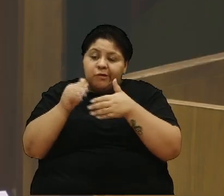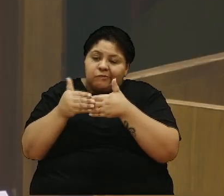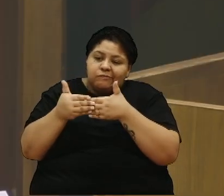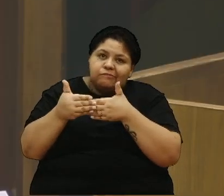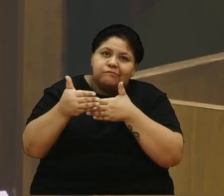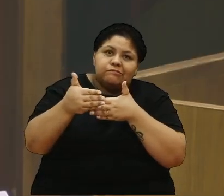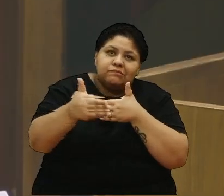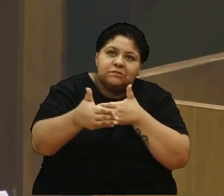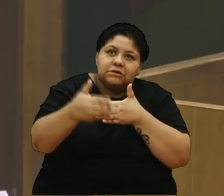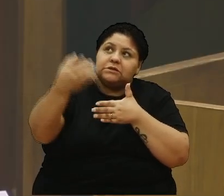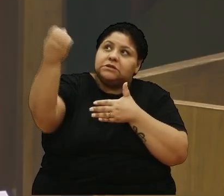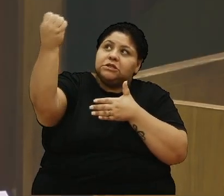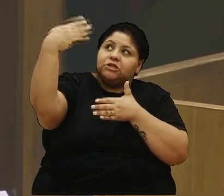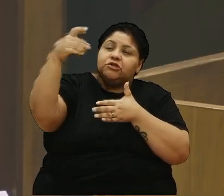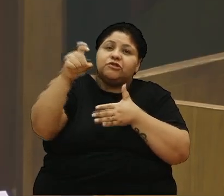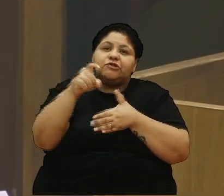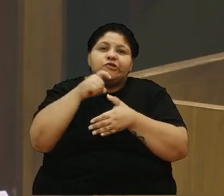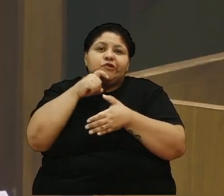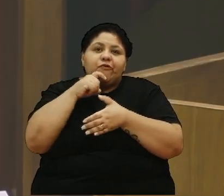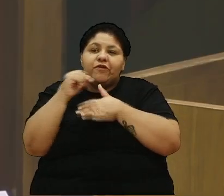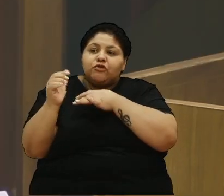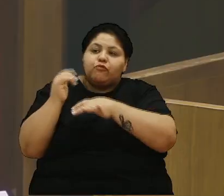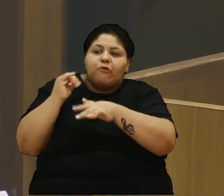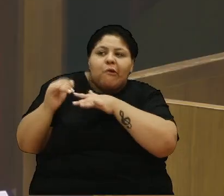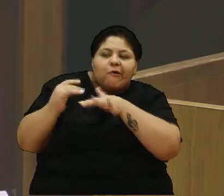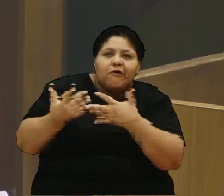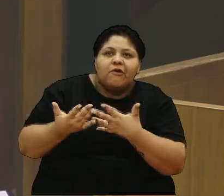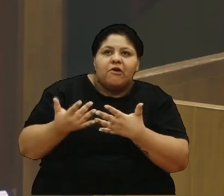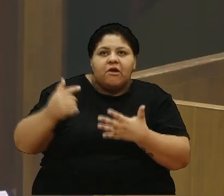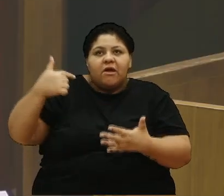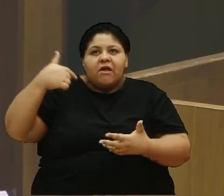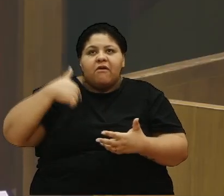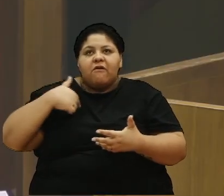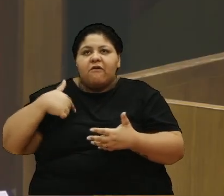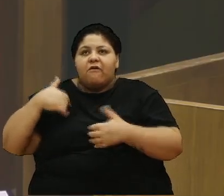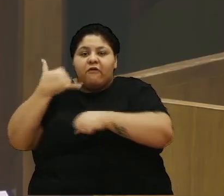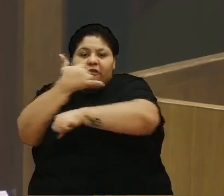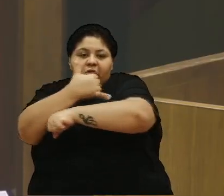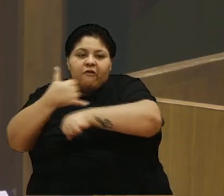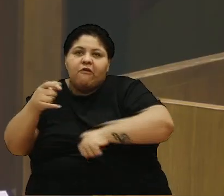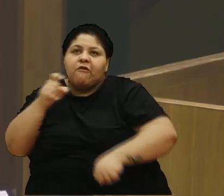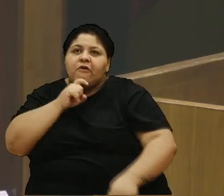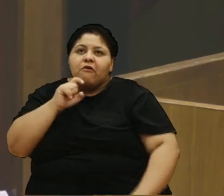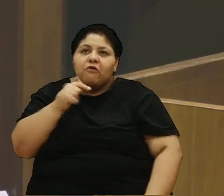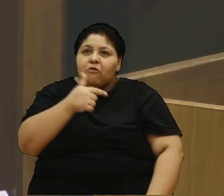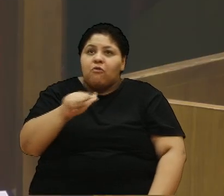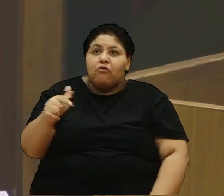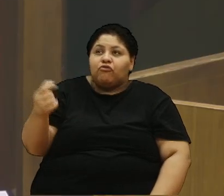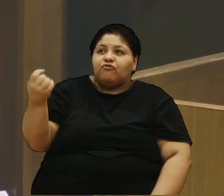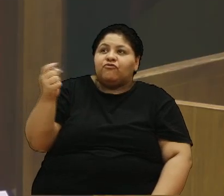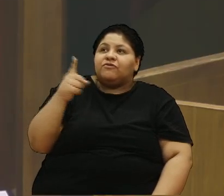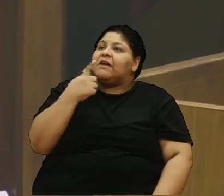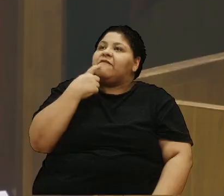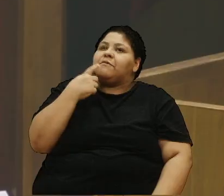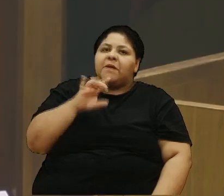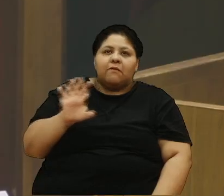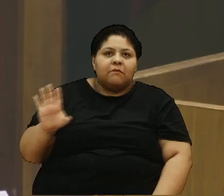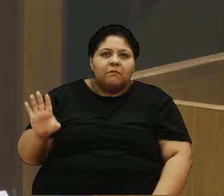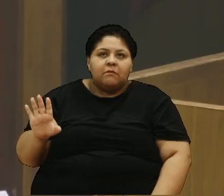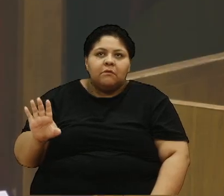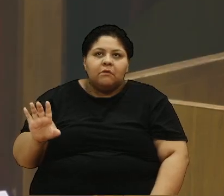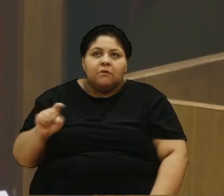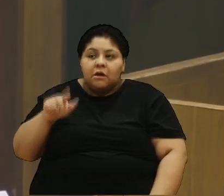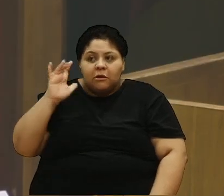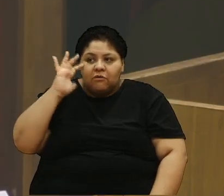sinal verde para o fluxo andar. É eu passar no sinal verde, o outro não está vermelho. É isso que